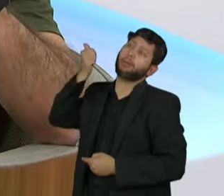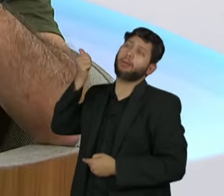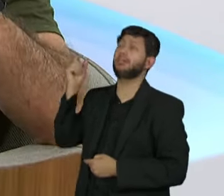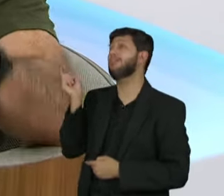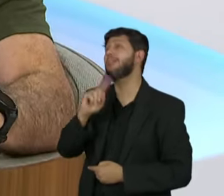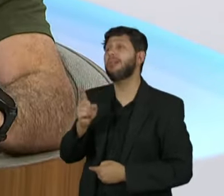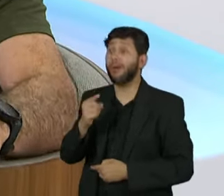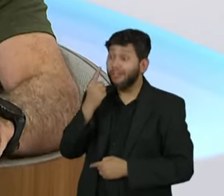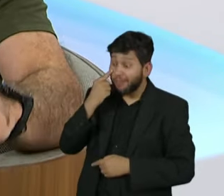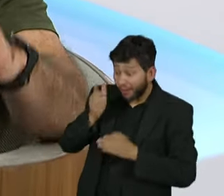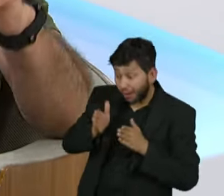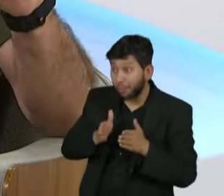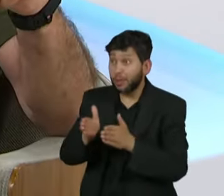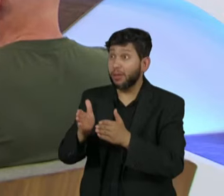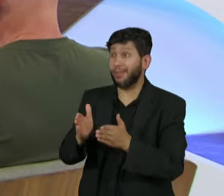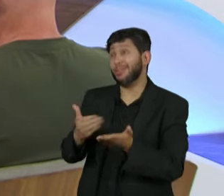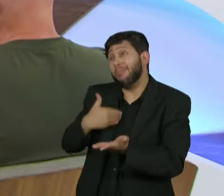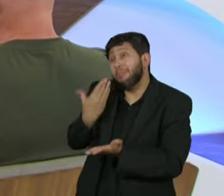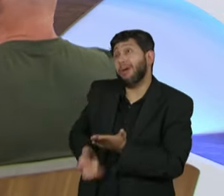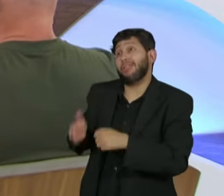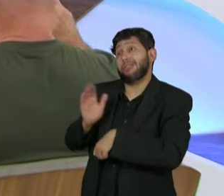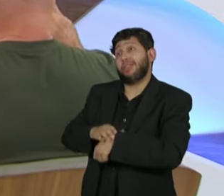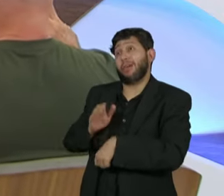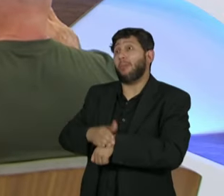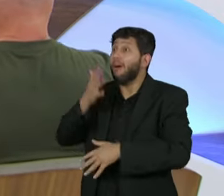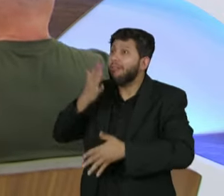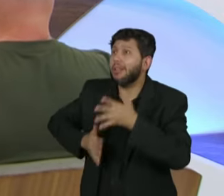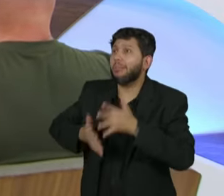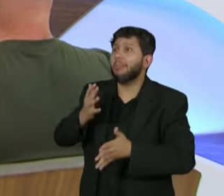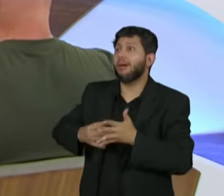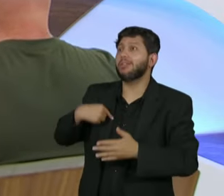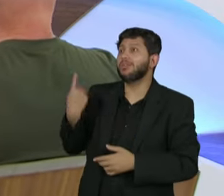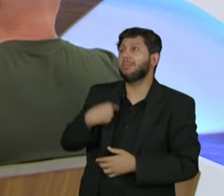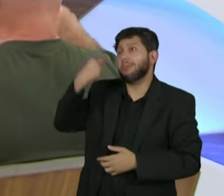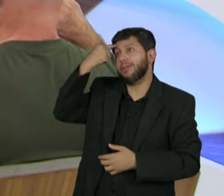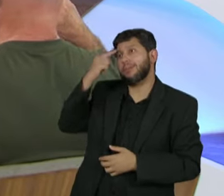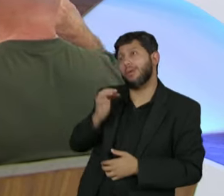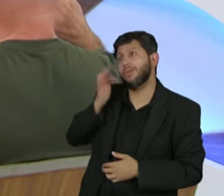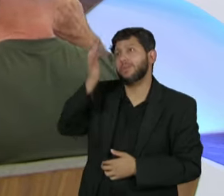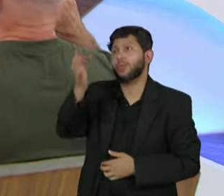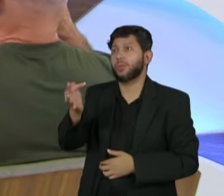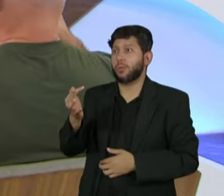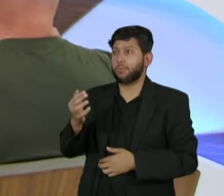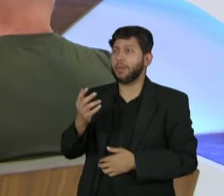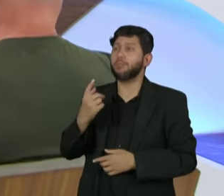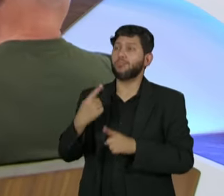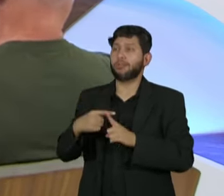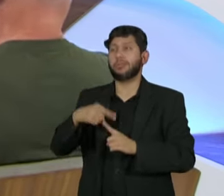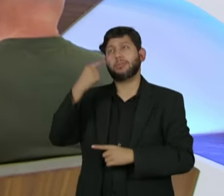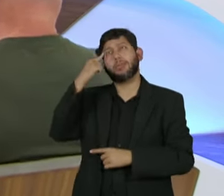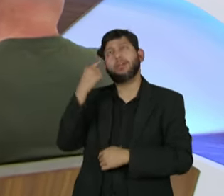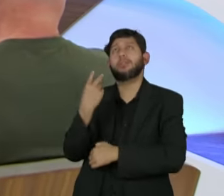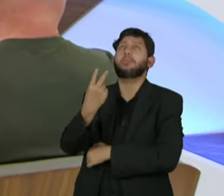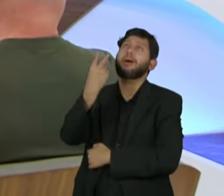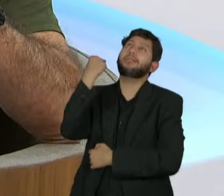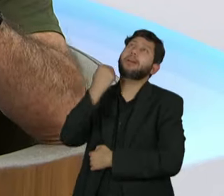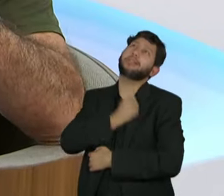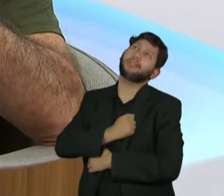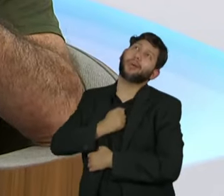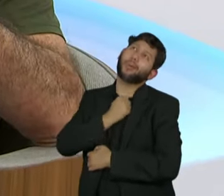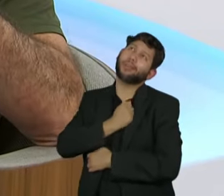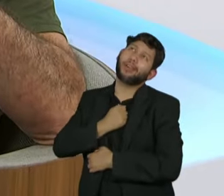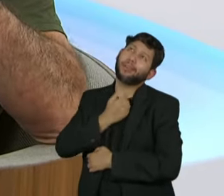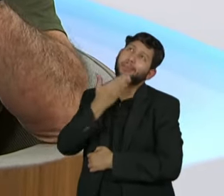faz com que a gente perca tempo atrapalha pensar no futuro porque de repente a gente fica pensando que o passado é o futuro